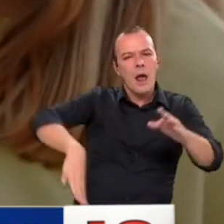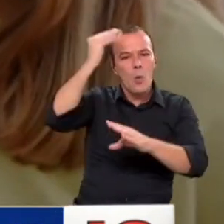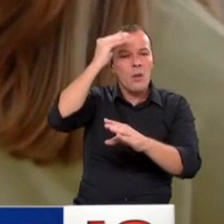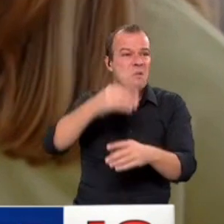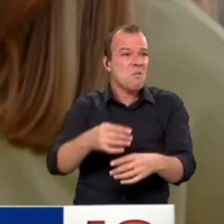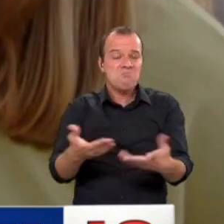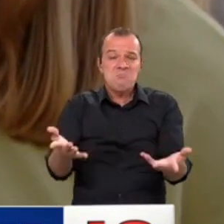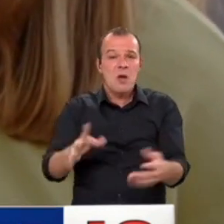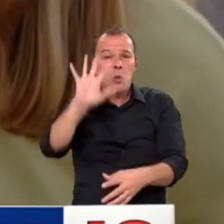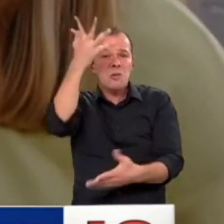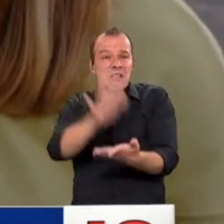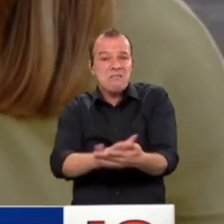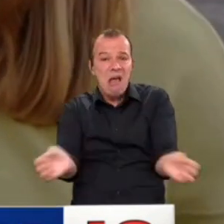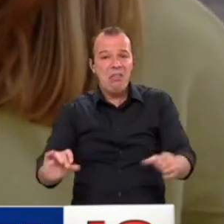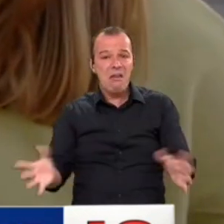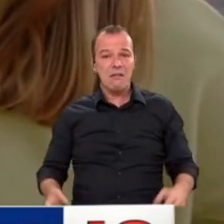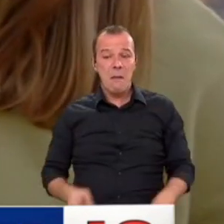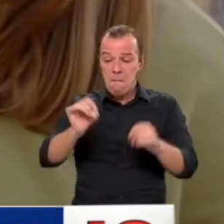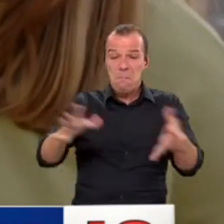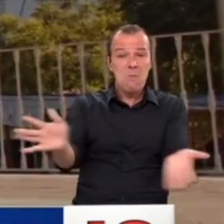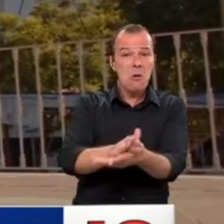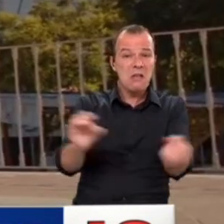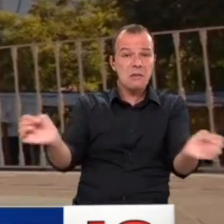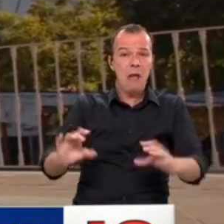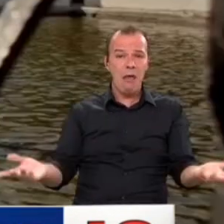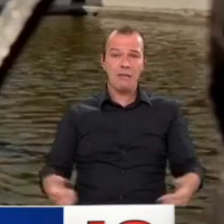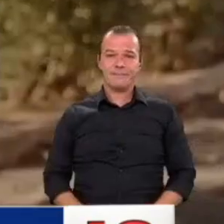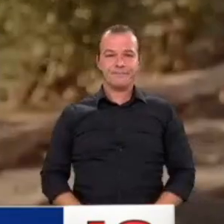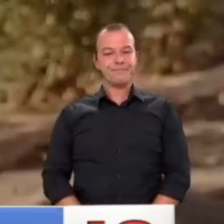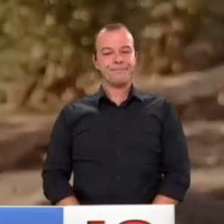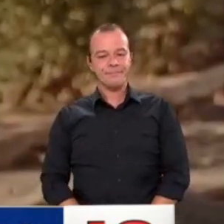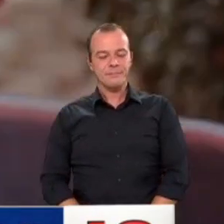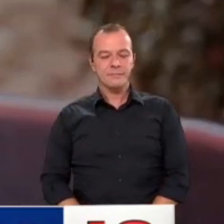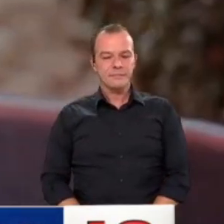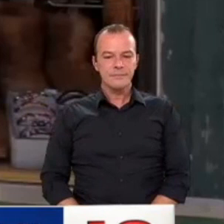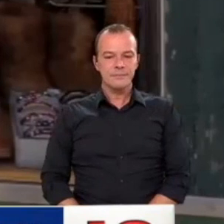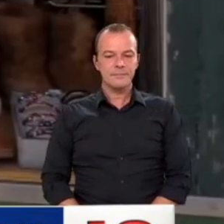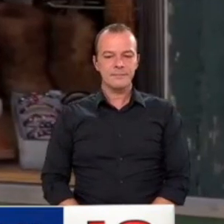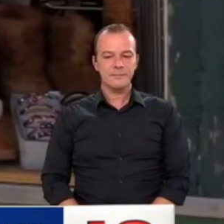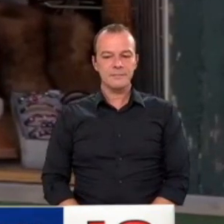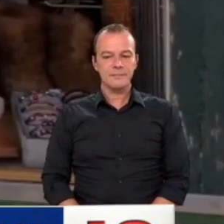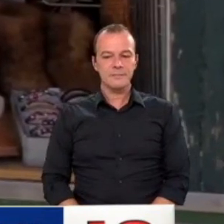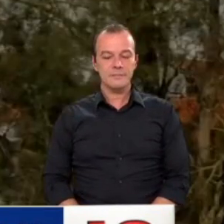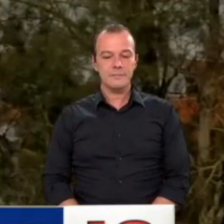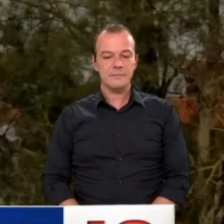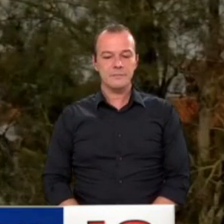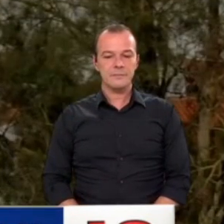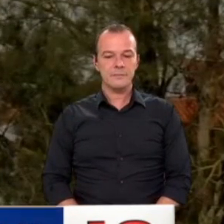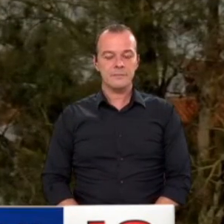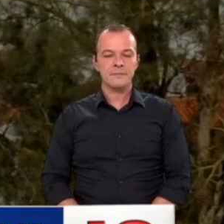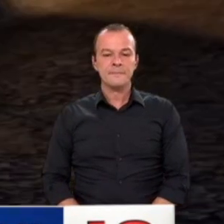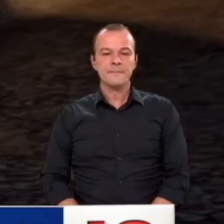Não se passa nada? Quase nada. Quase nada? Sim, sim. E a resposta, pelos vistos, a